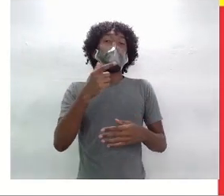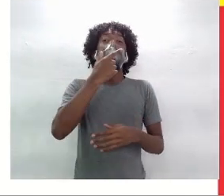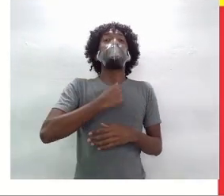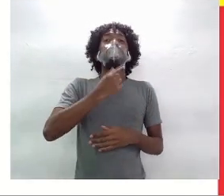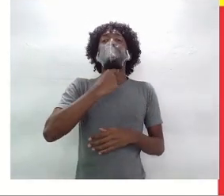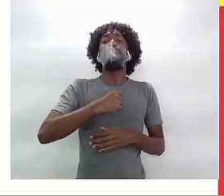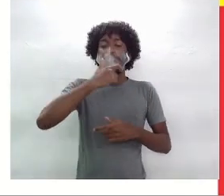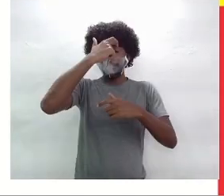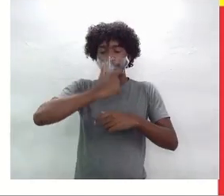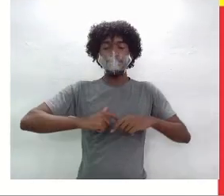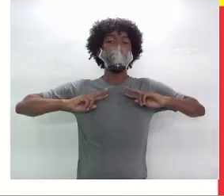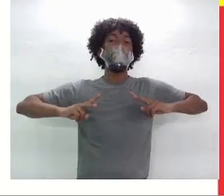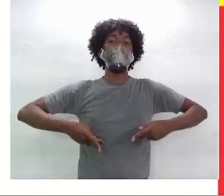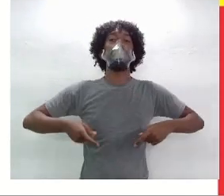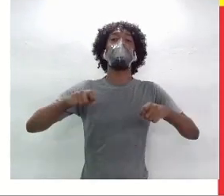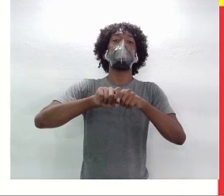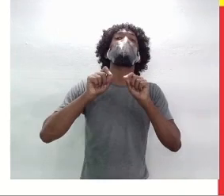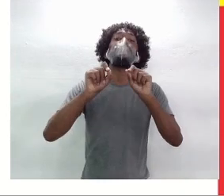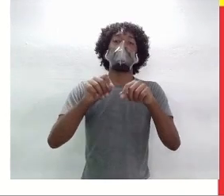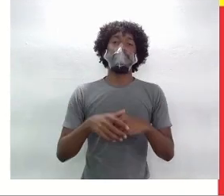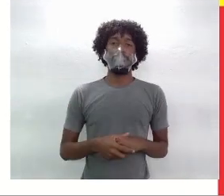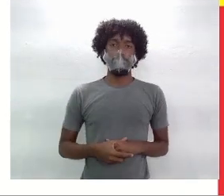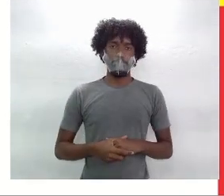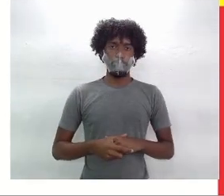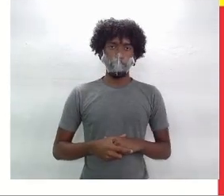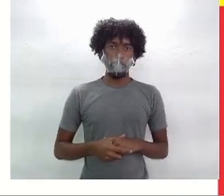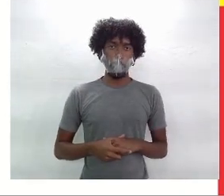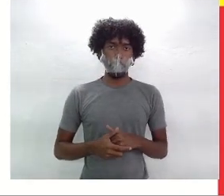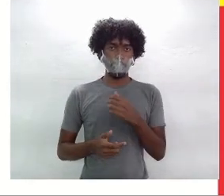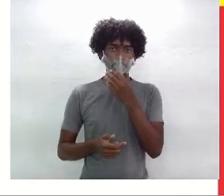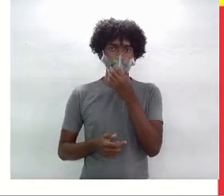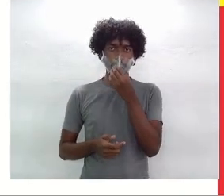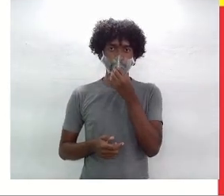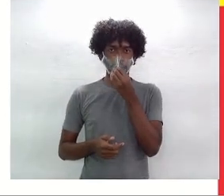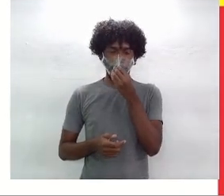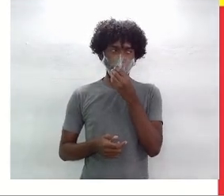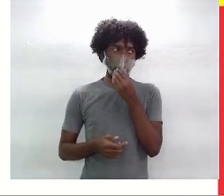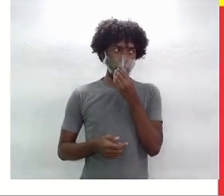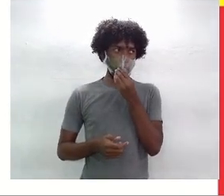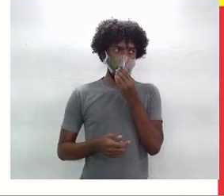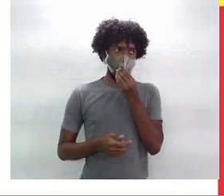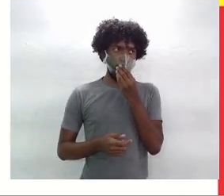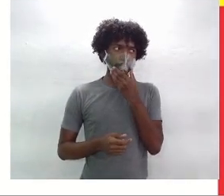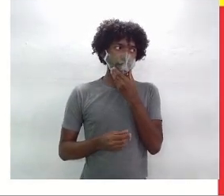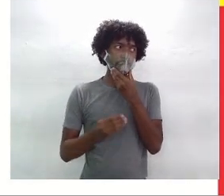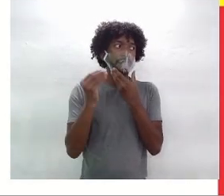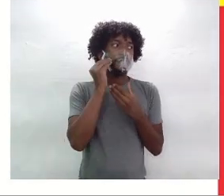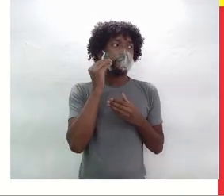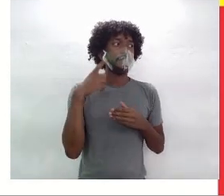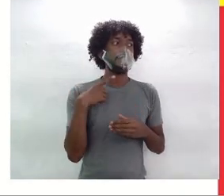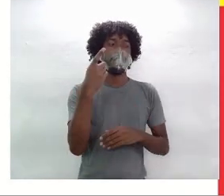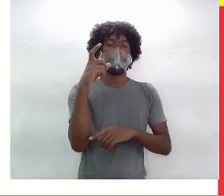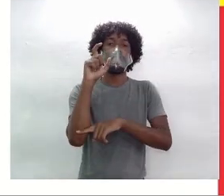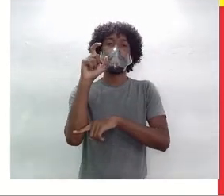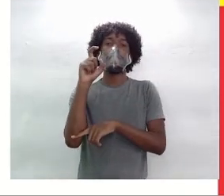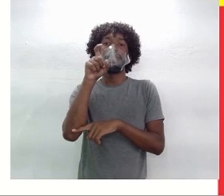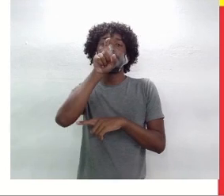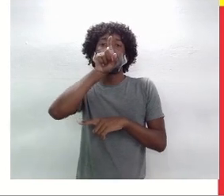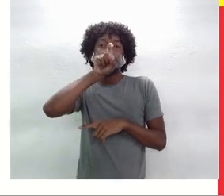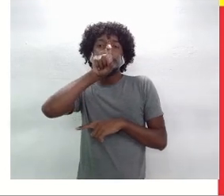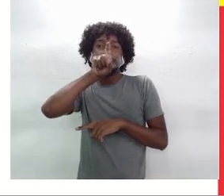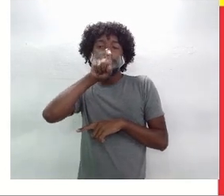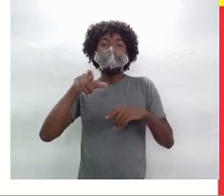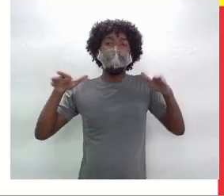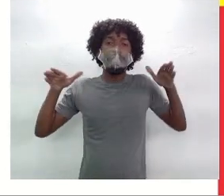O desequilíbrio ambiental. A gente vê aí que tem uma imagem de uma arara que não tem mais o seu